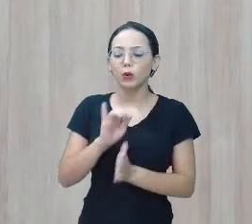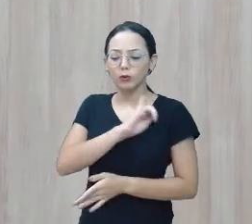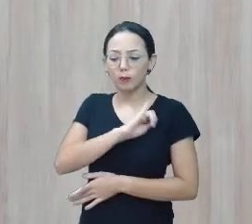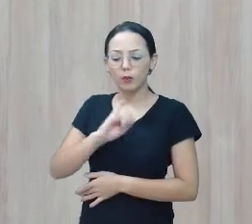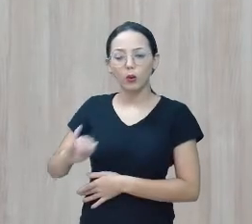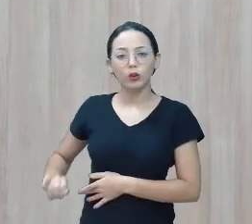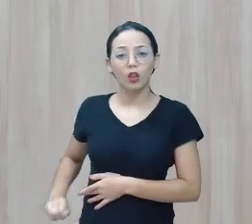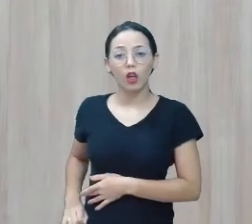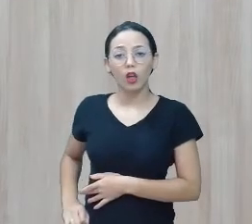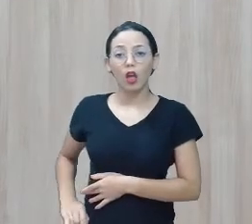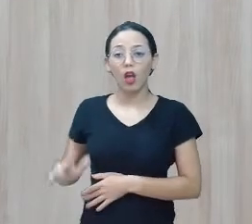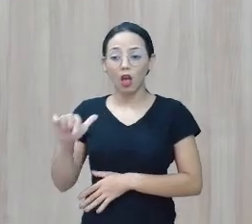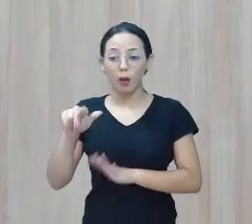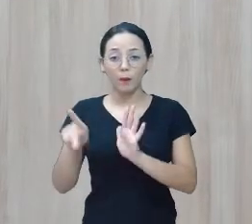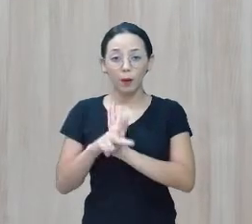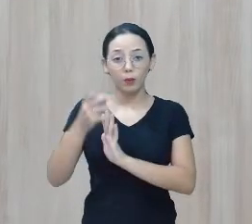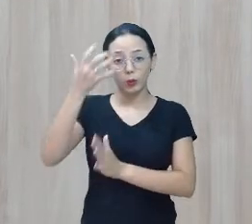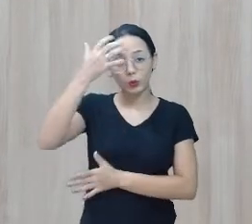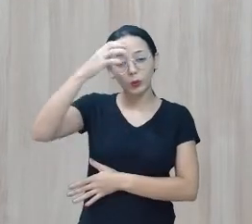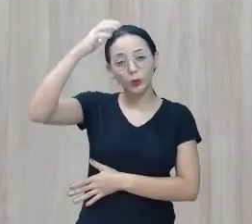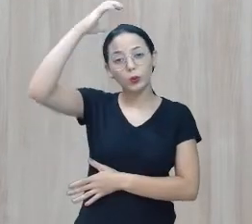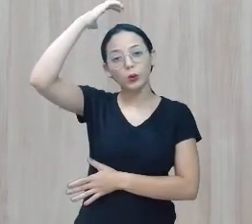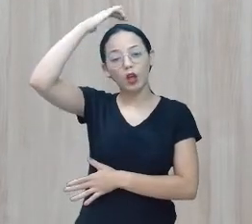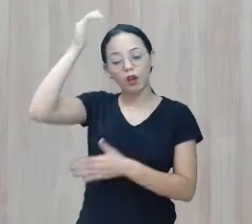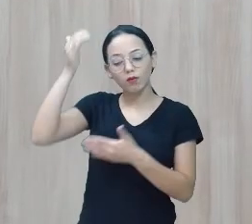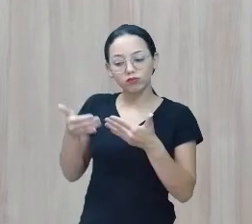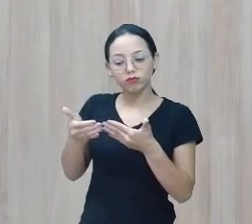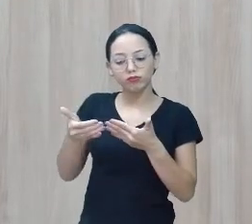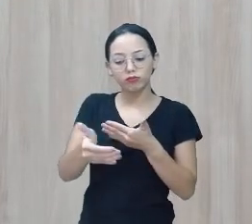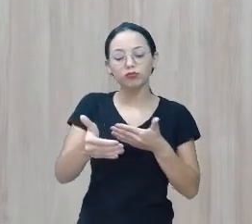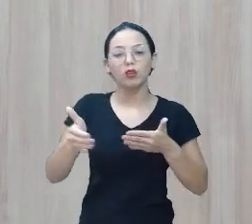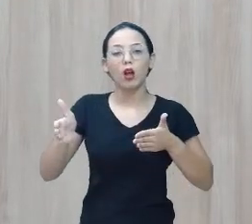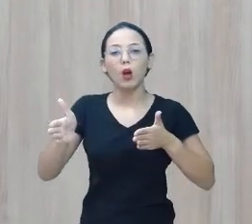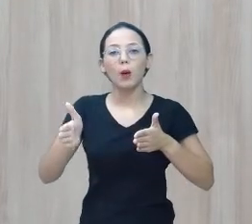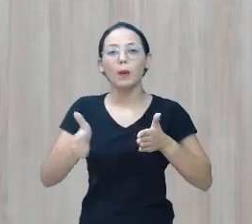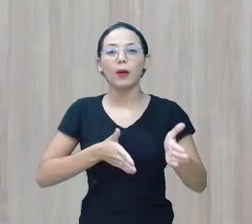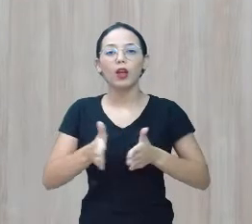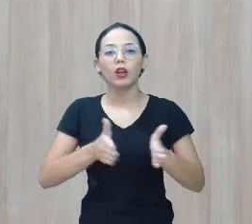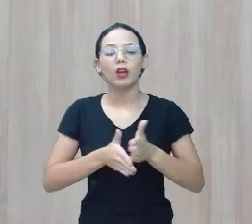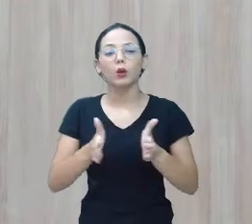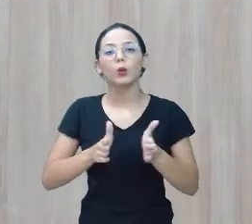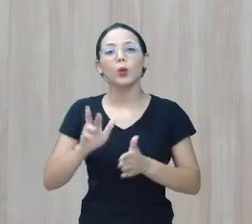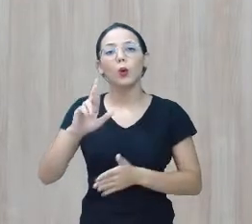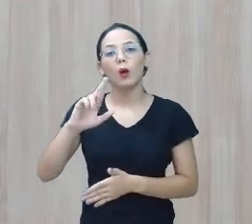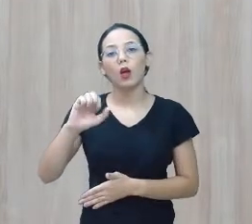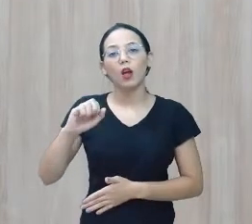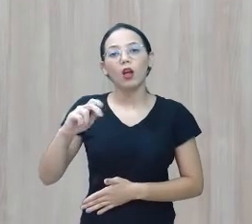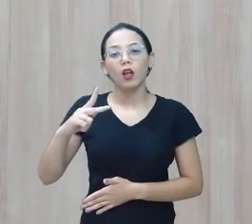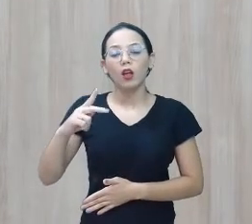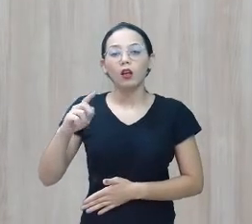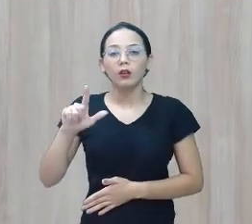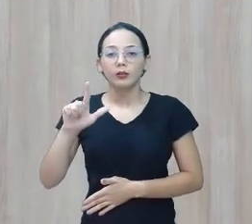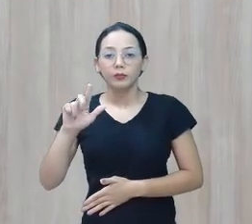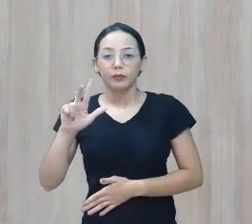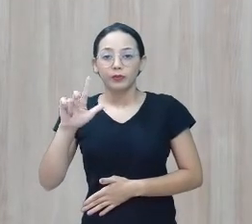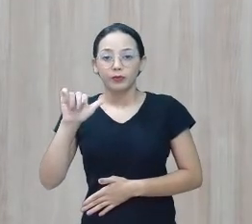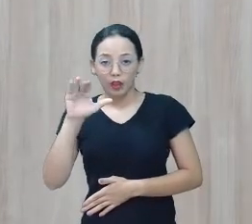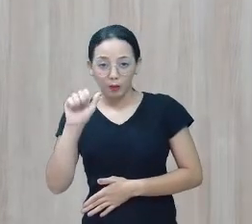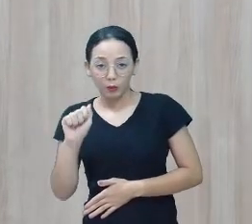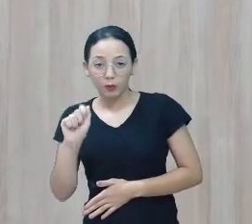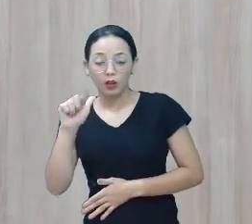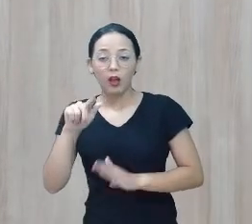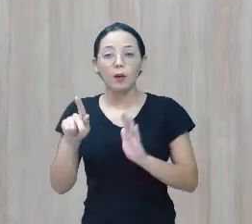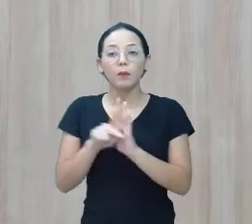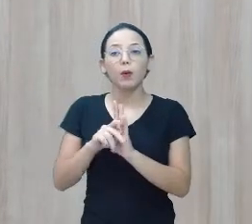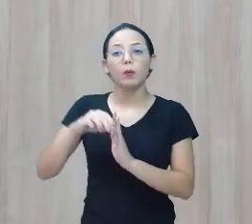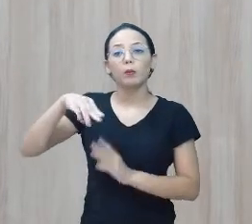imperium era o rei, e mais na frente, no período da República, os magistrados, né? Então,